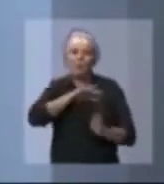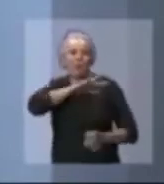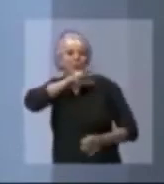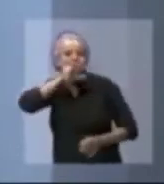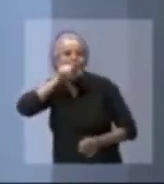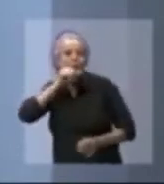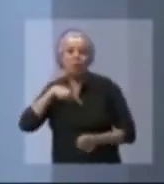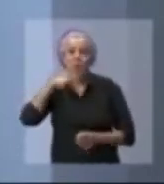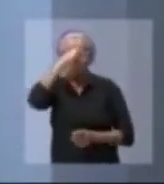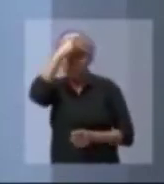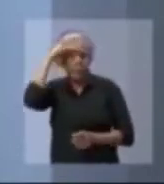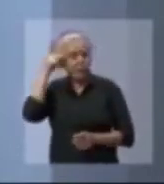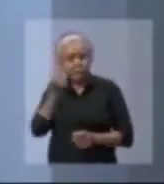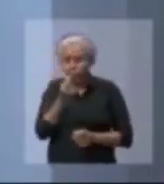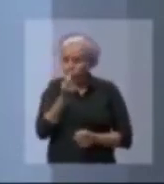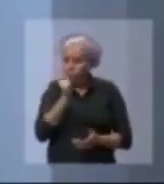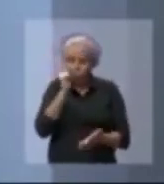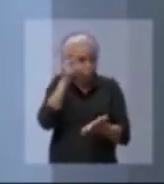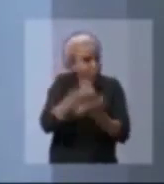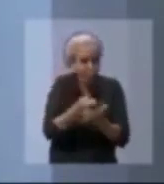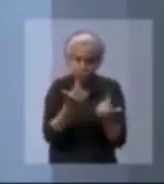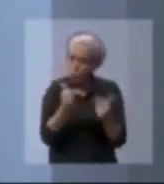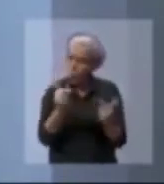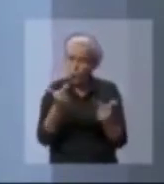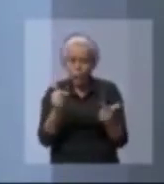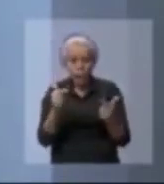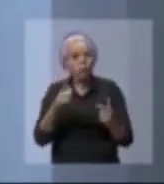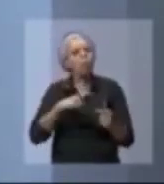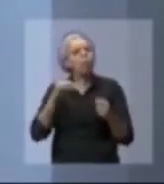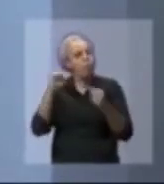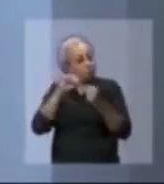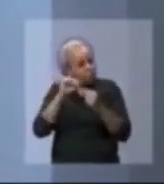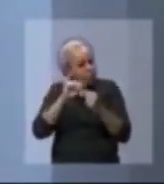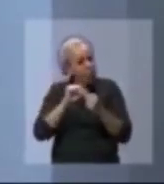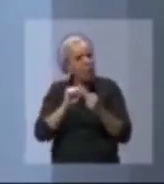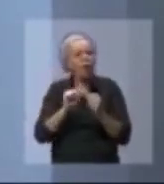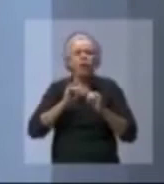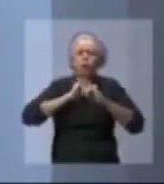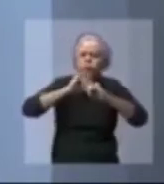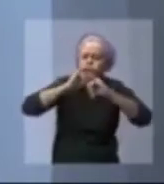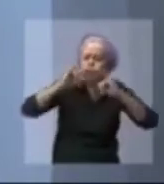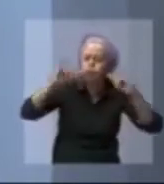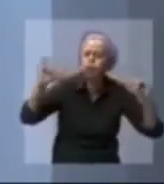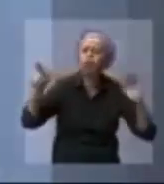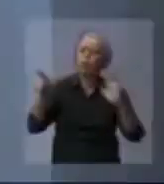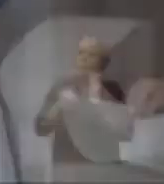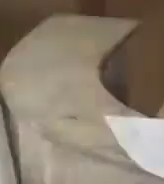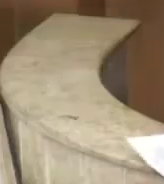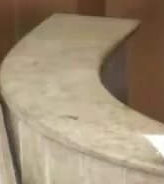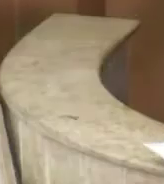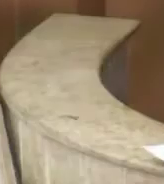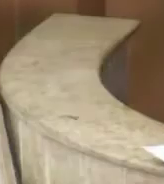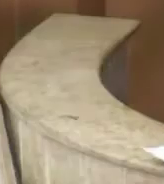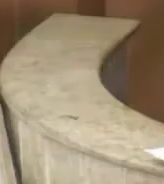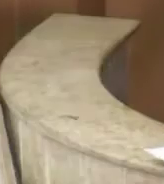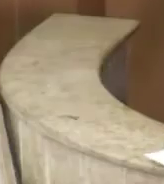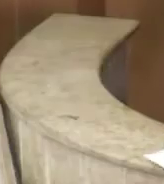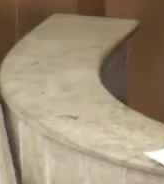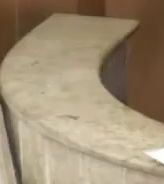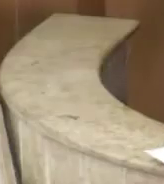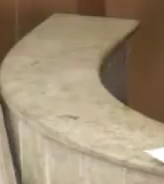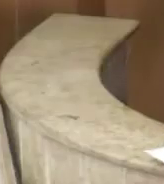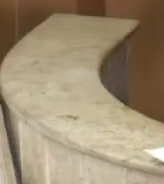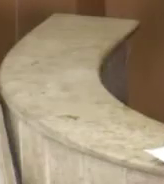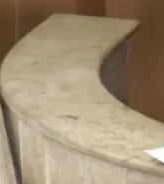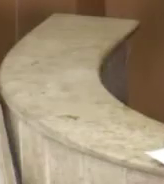que não tenham condições de cuidar. Nós vamos fazer campanhas educativas para que as pessoas possam cuidar bem dos seus animais. Pronto,